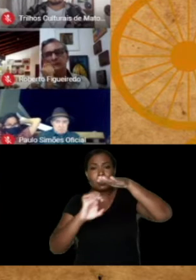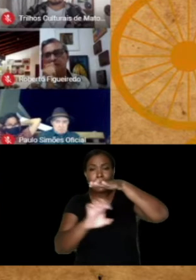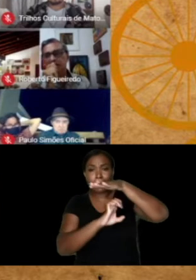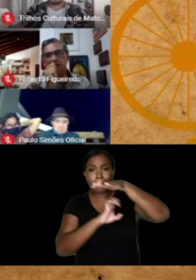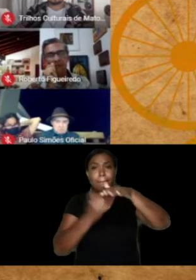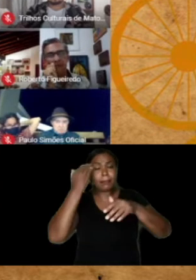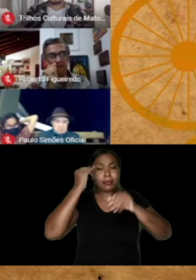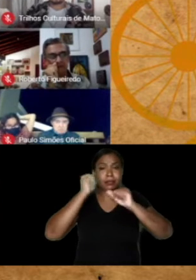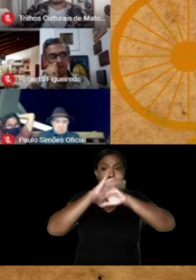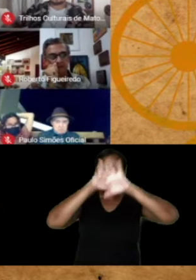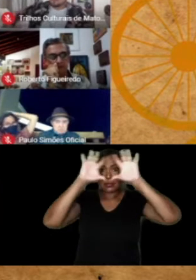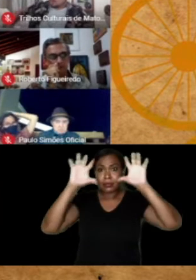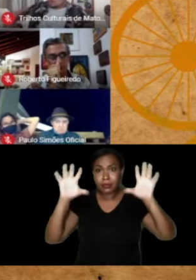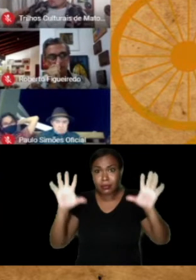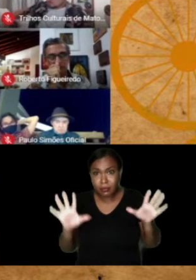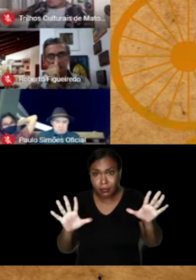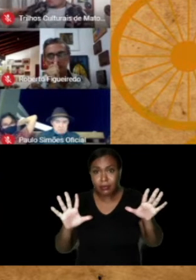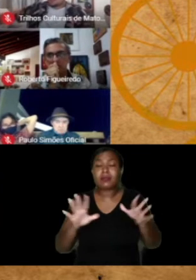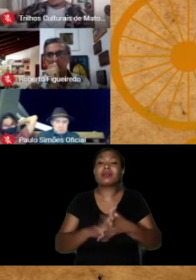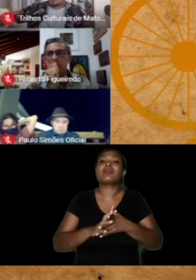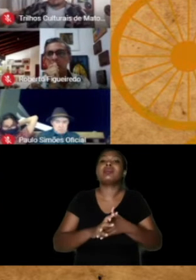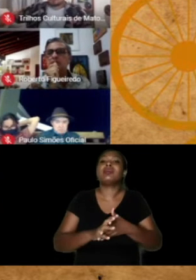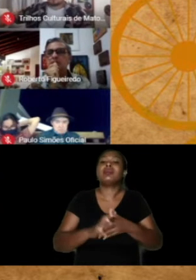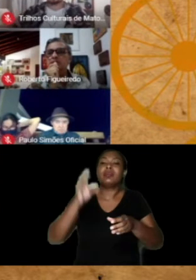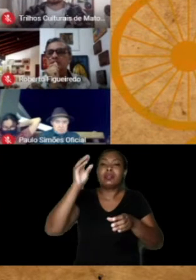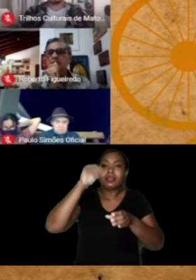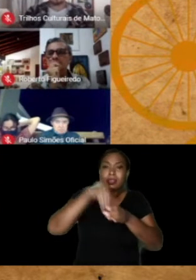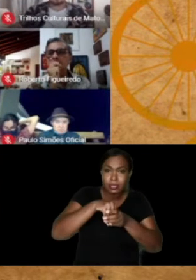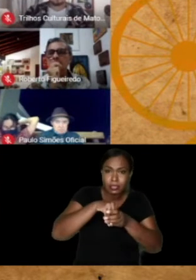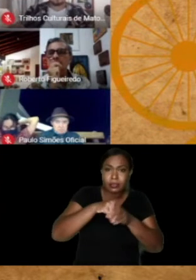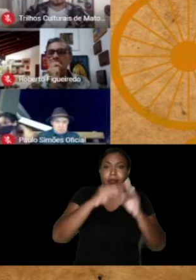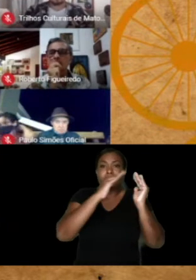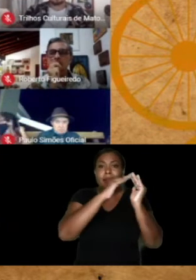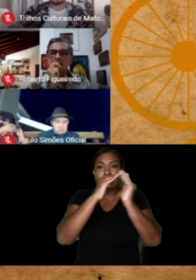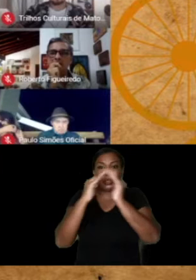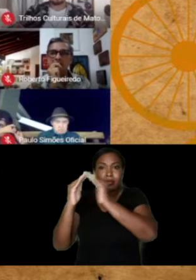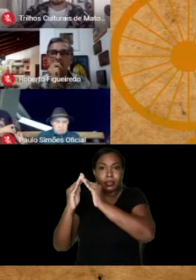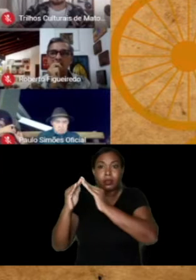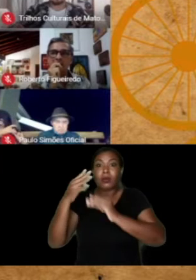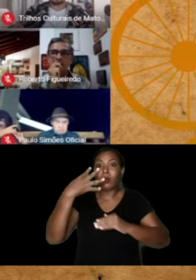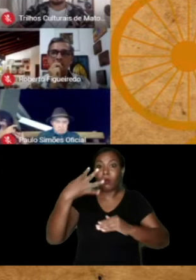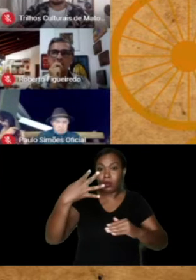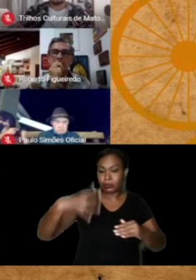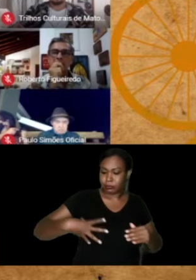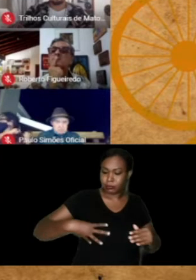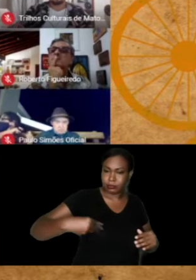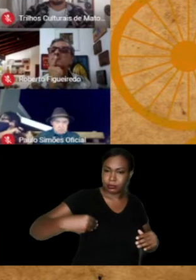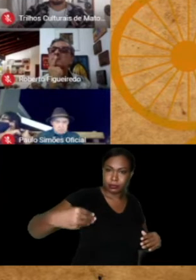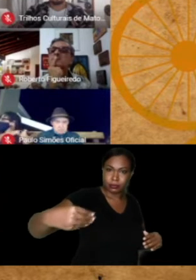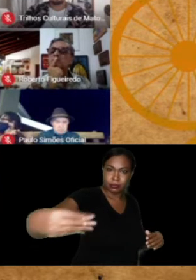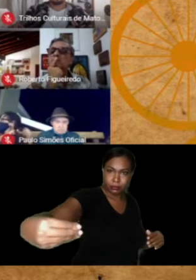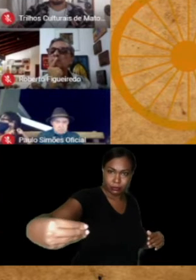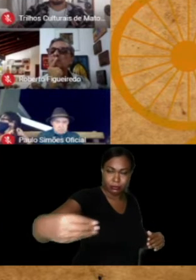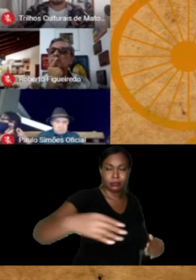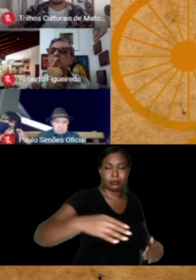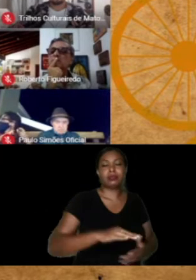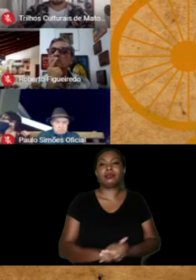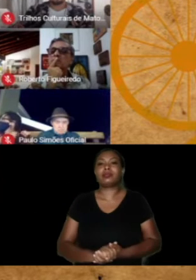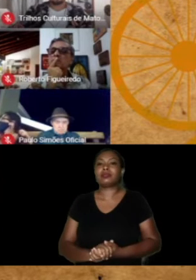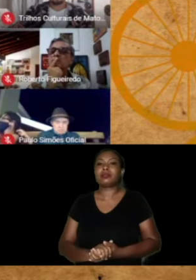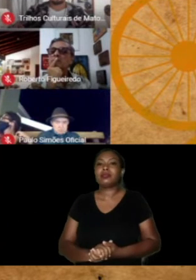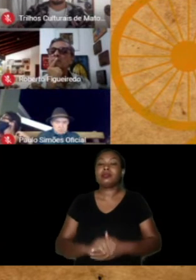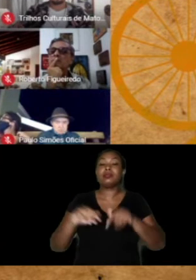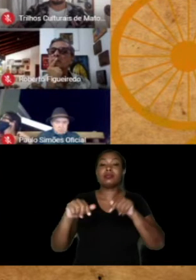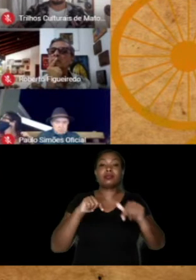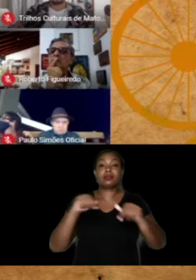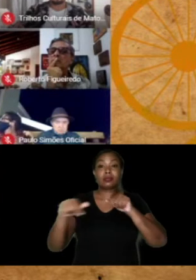entendendo que nós temos aqui dentro dessas vilas até 4 gerações. E o trabalho